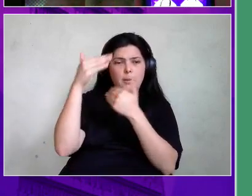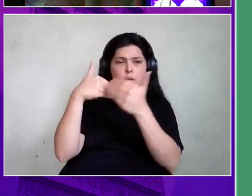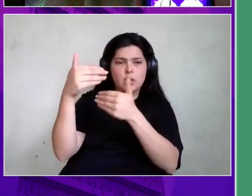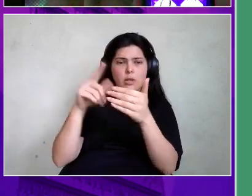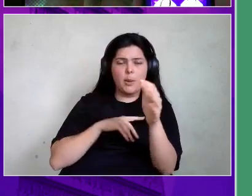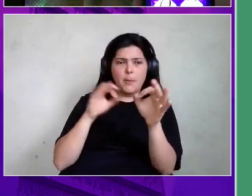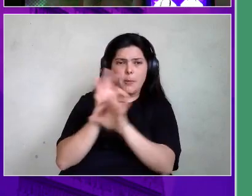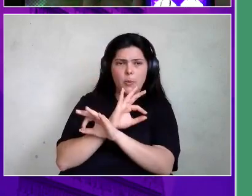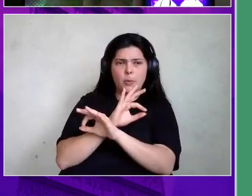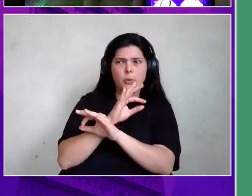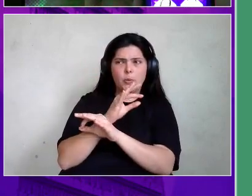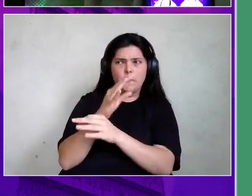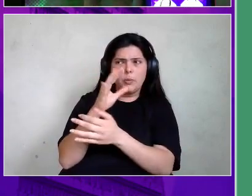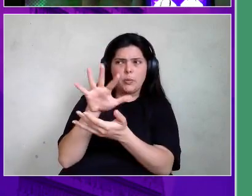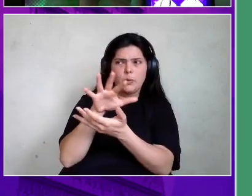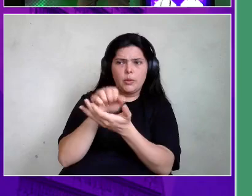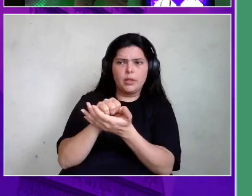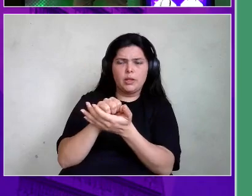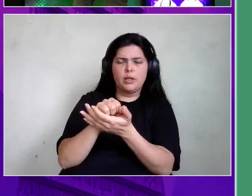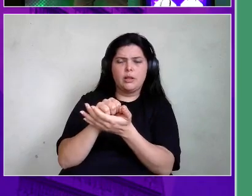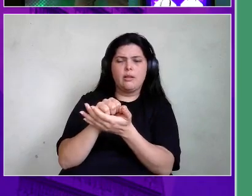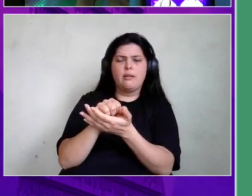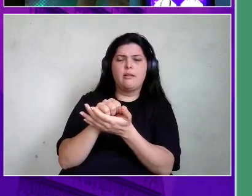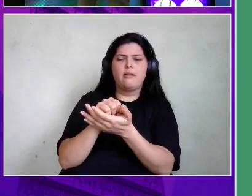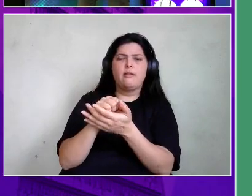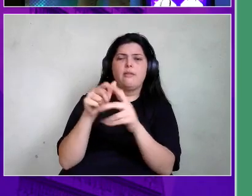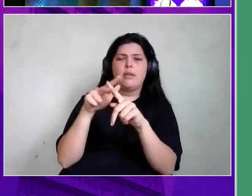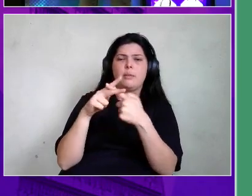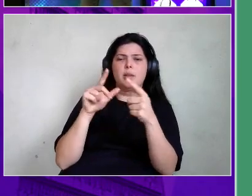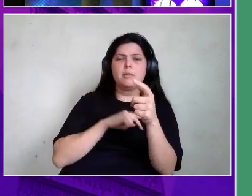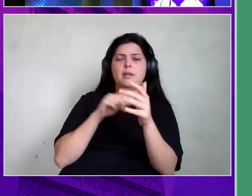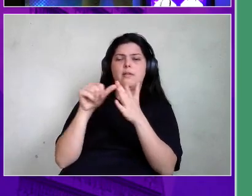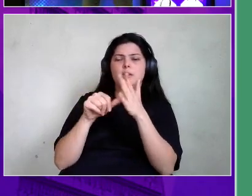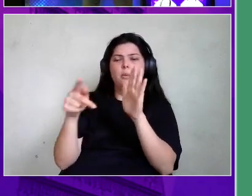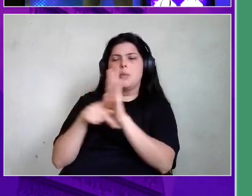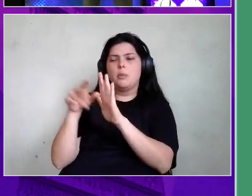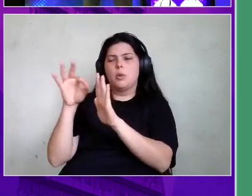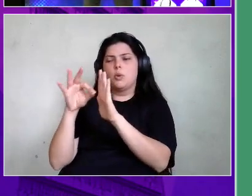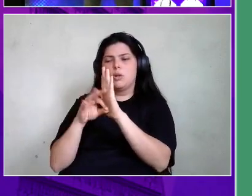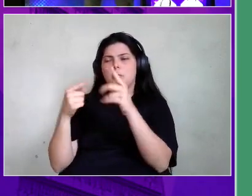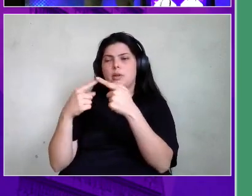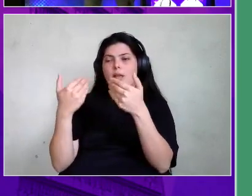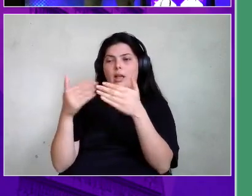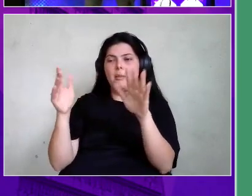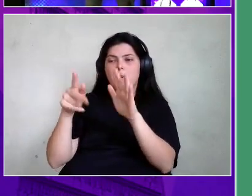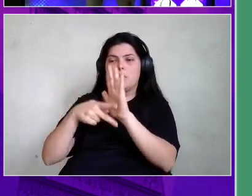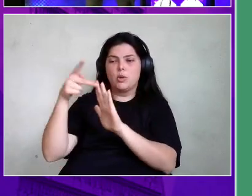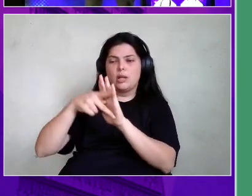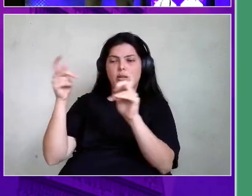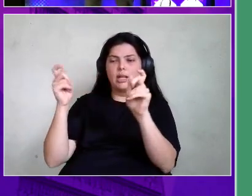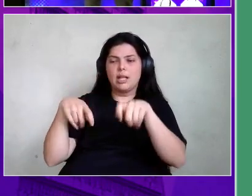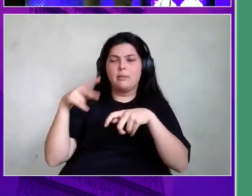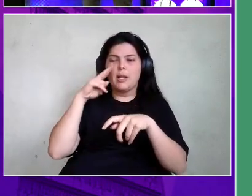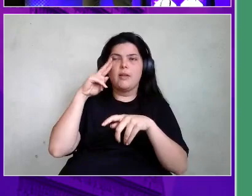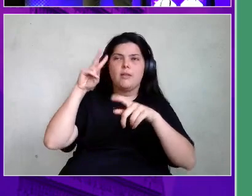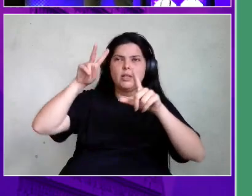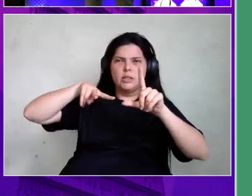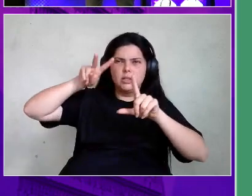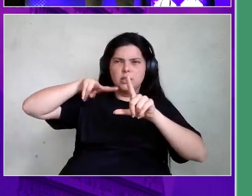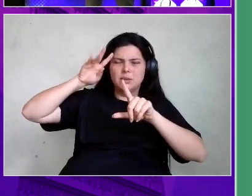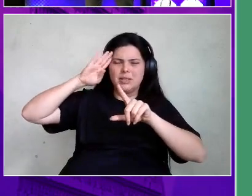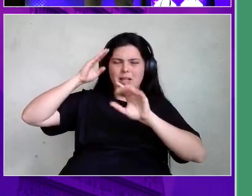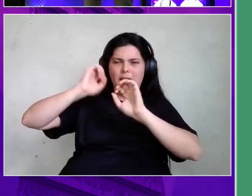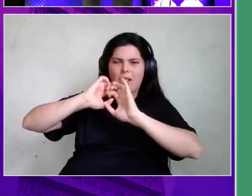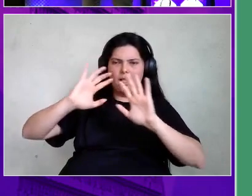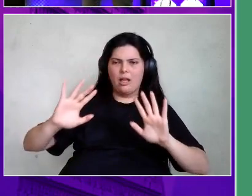de uma ferramenta, é importante eu ter ele versionado com o meu próprio código, porque eu abro o meu projeto e eu consigo, inclusive, olhar ali e entender todas